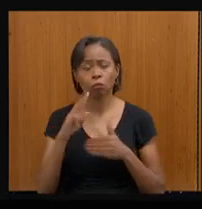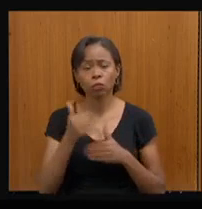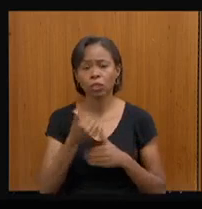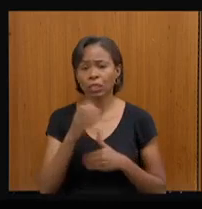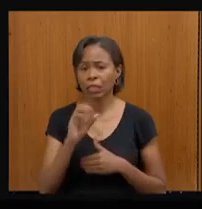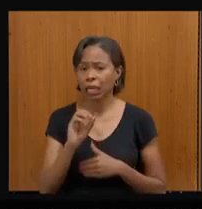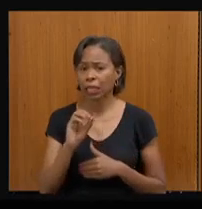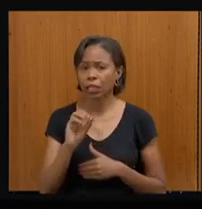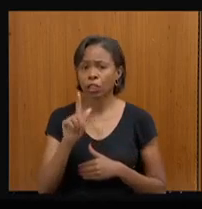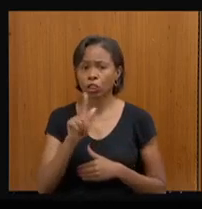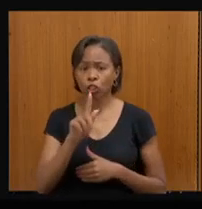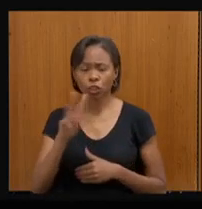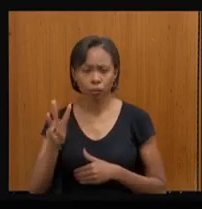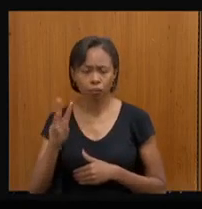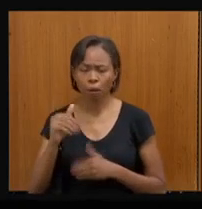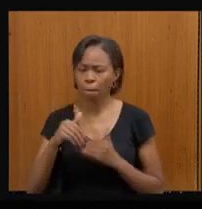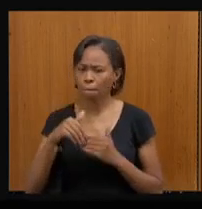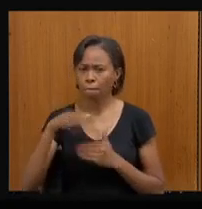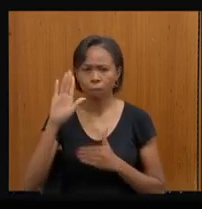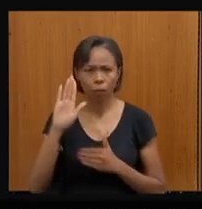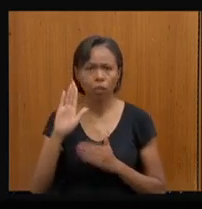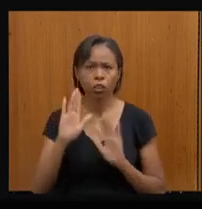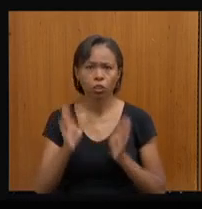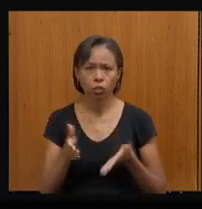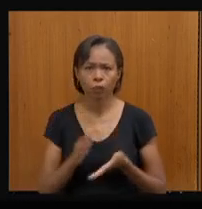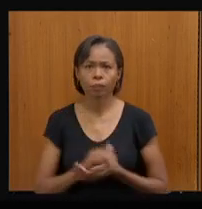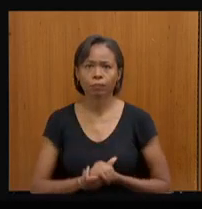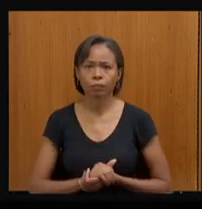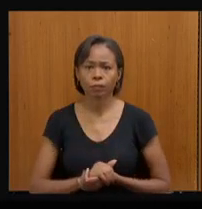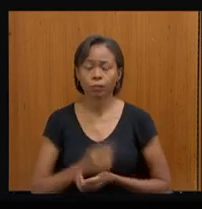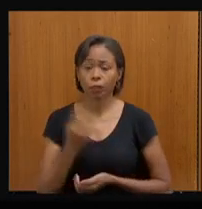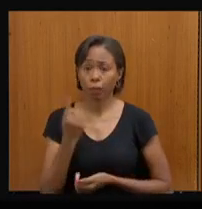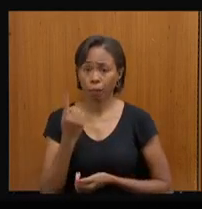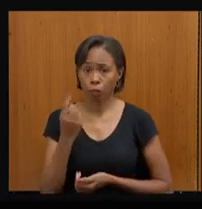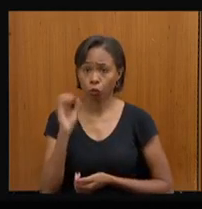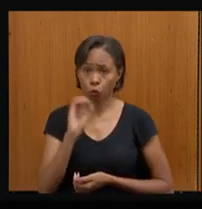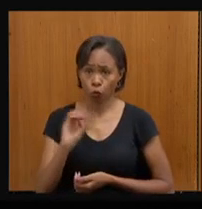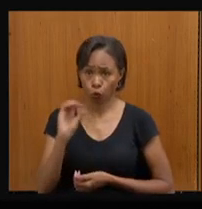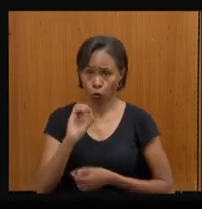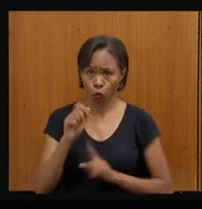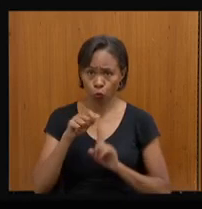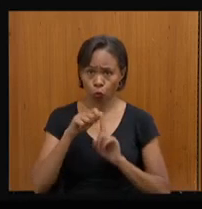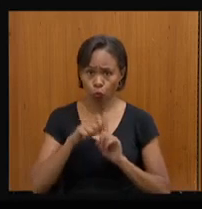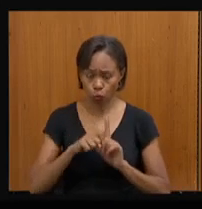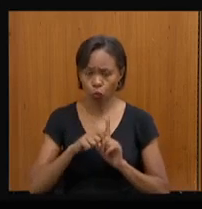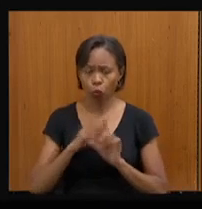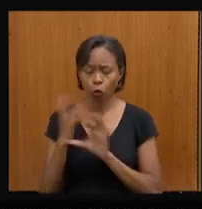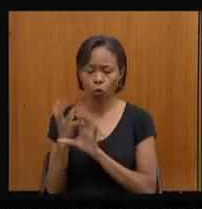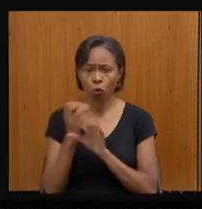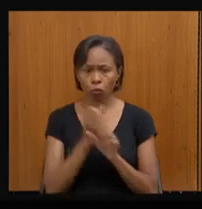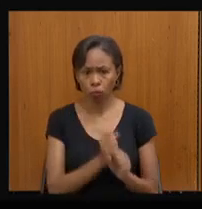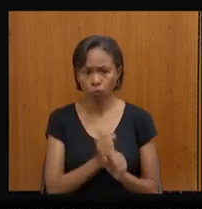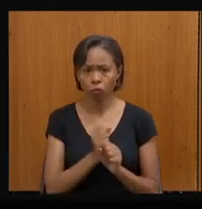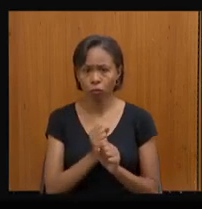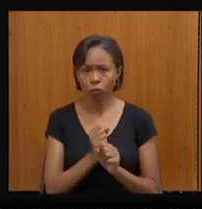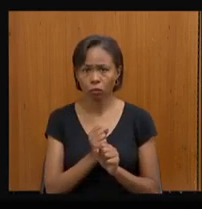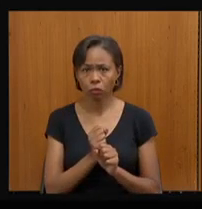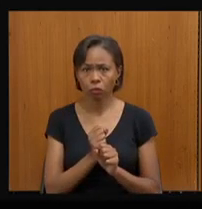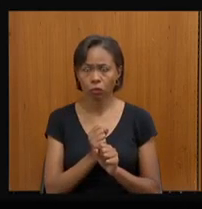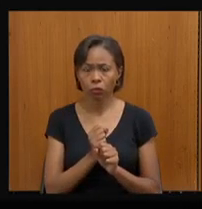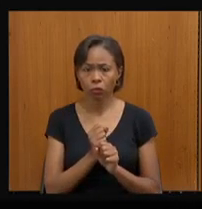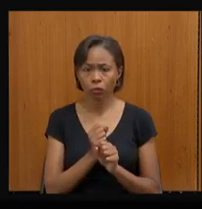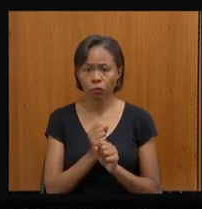agora é estado de 1º de outubro já tomando um chá de imprimir